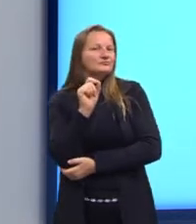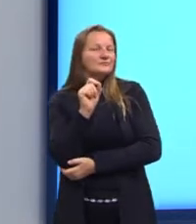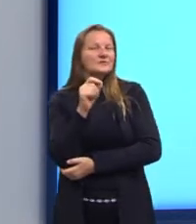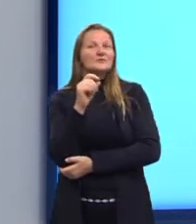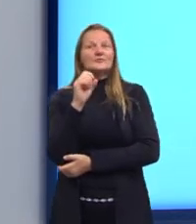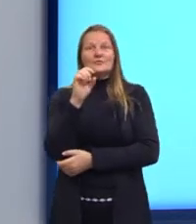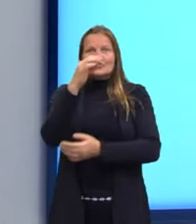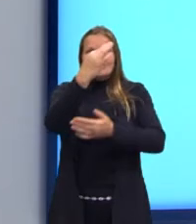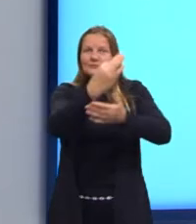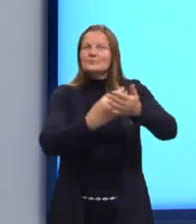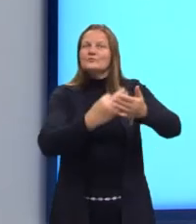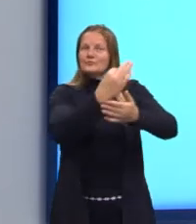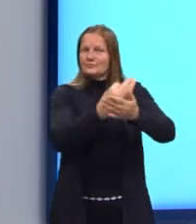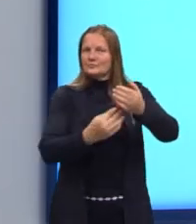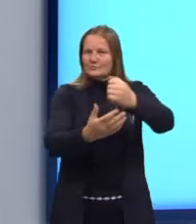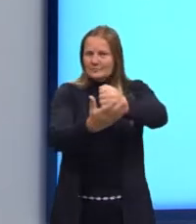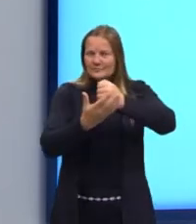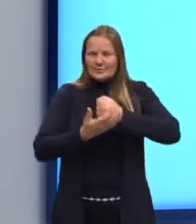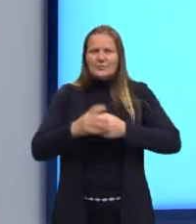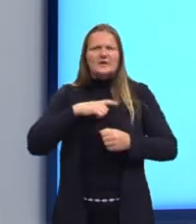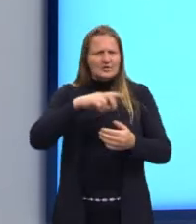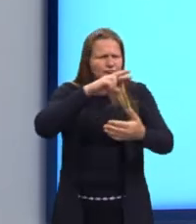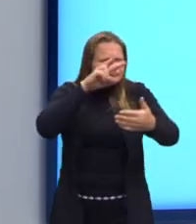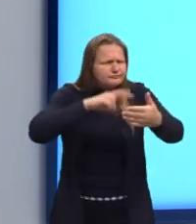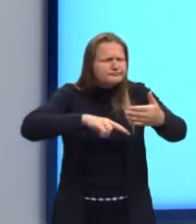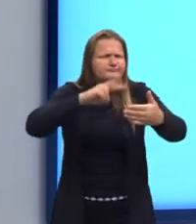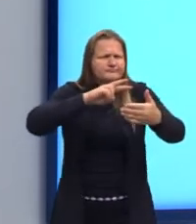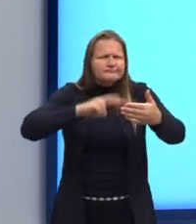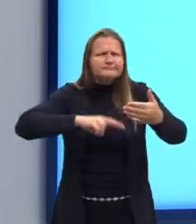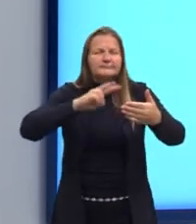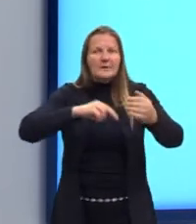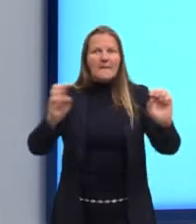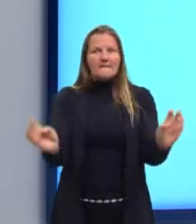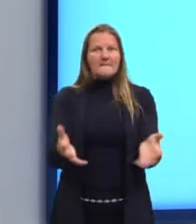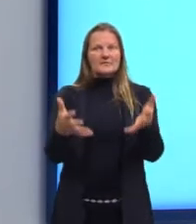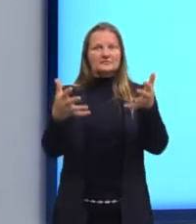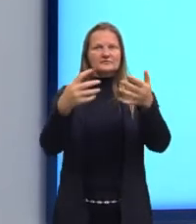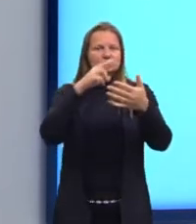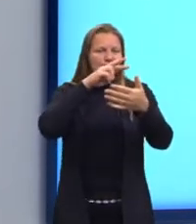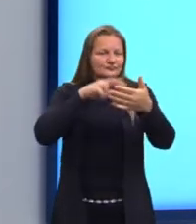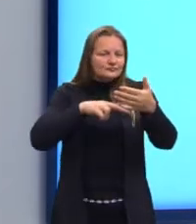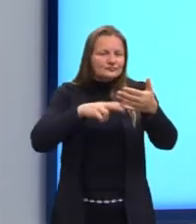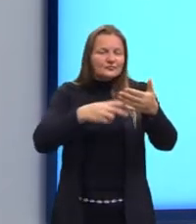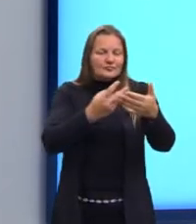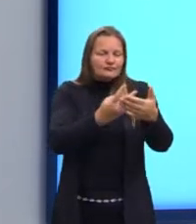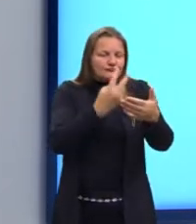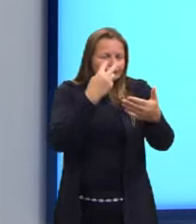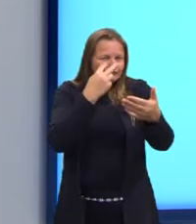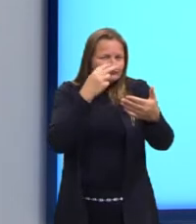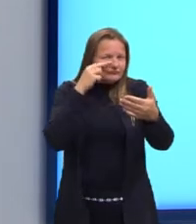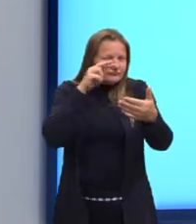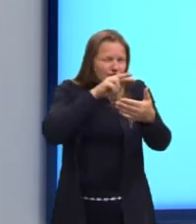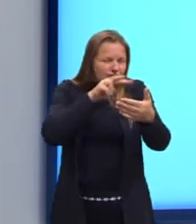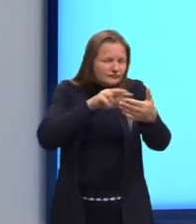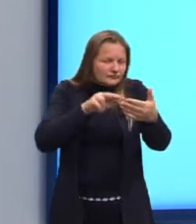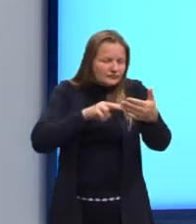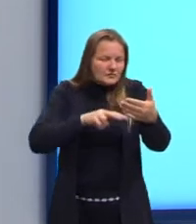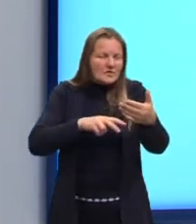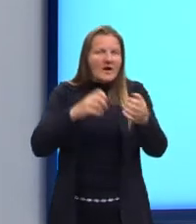o texto de apoio tá lá para ser lido texto motivador né tá lá para ser lido e